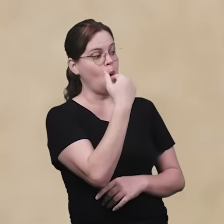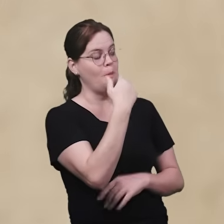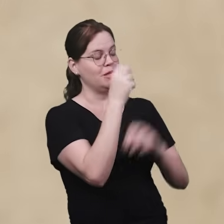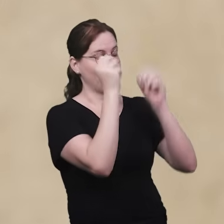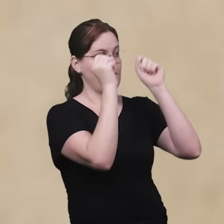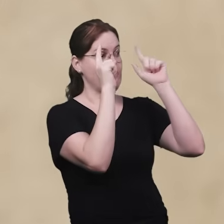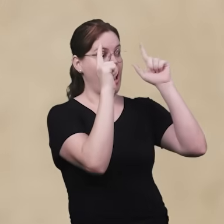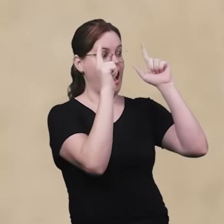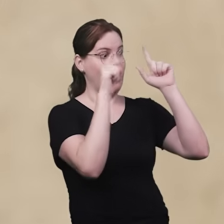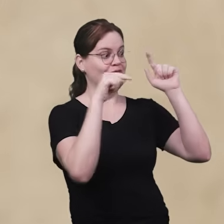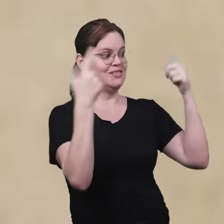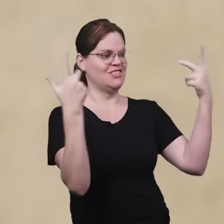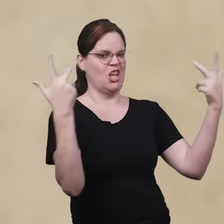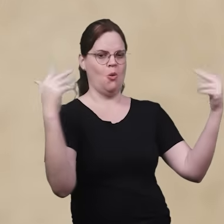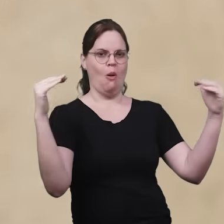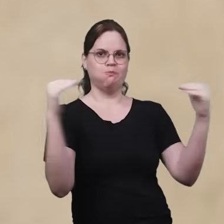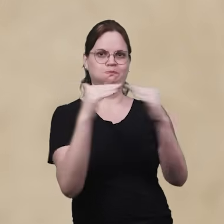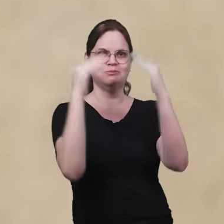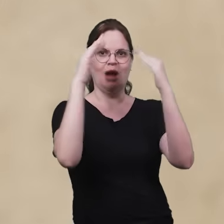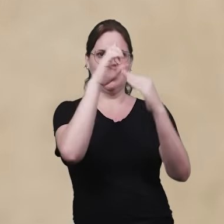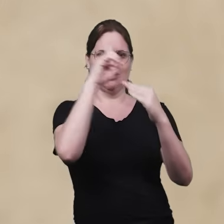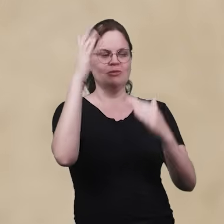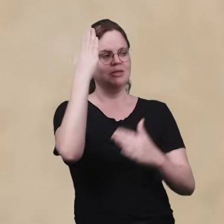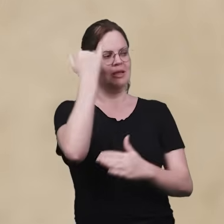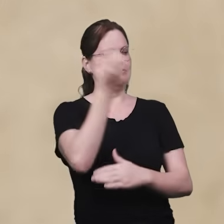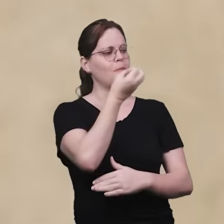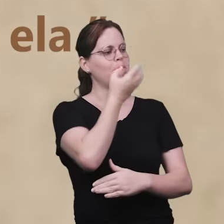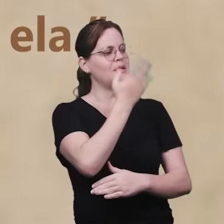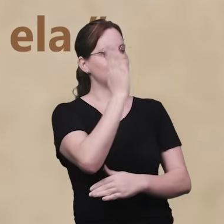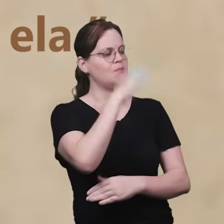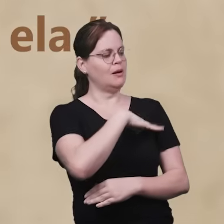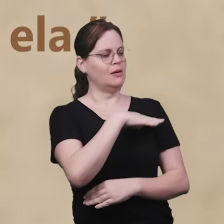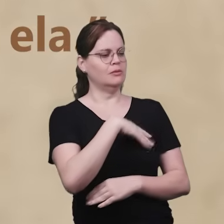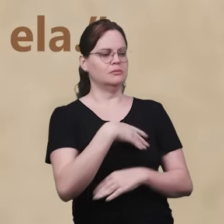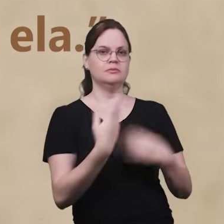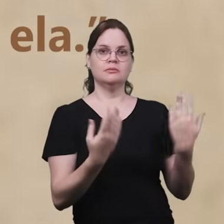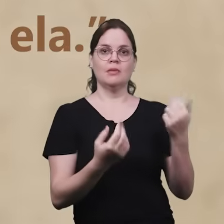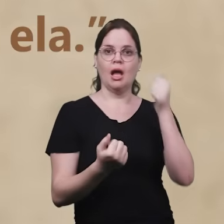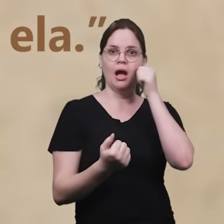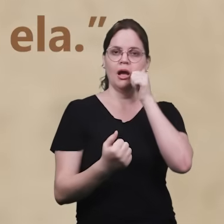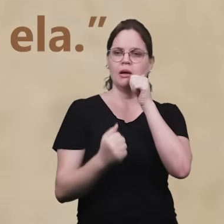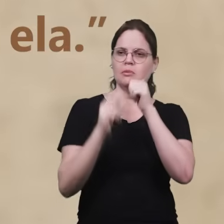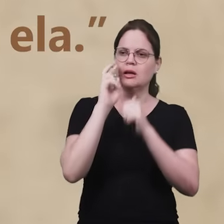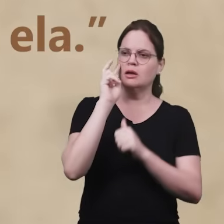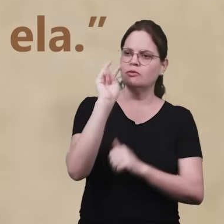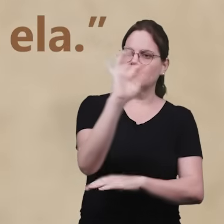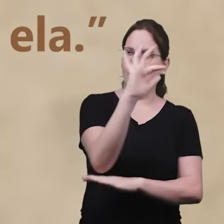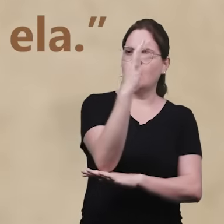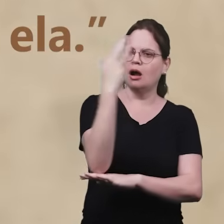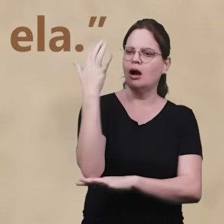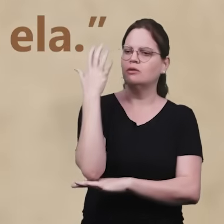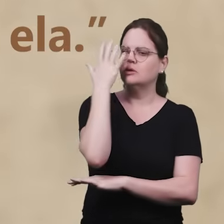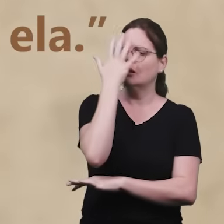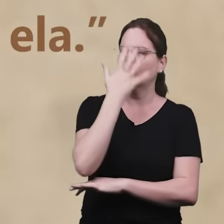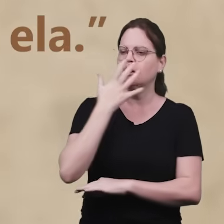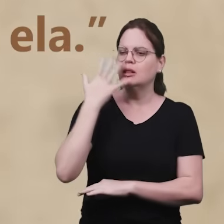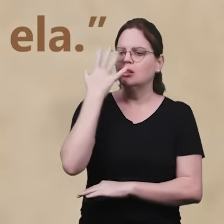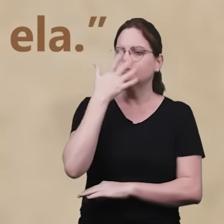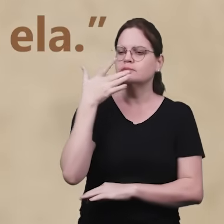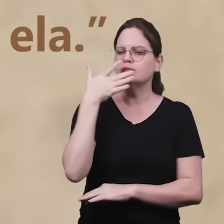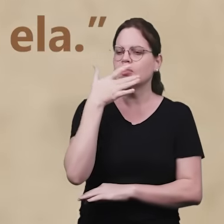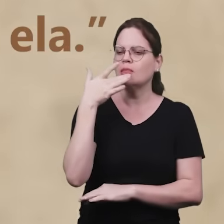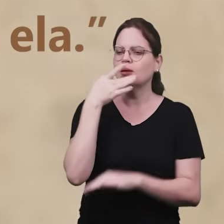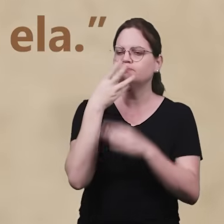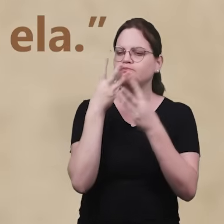abrirão vossos olhos, e sereis como Deus, sabendo bem o mal. E vendo a mulher que aquela árvore era boa para comer, agradável aos